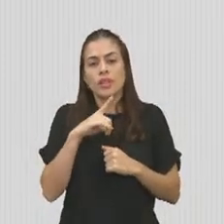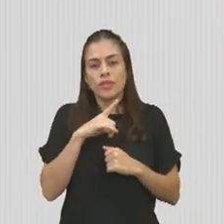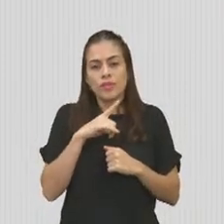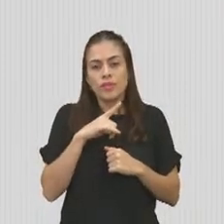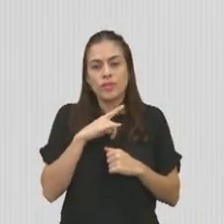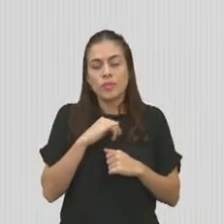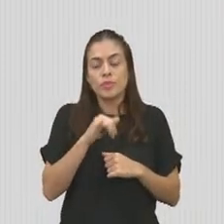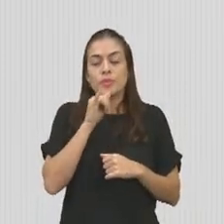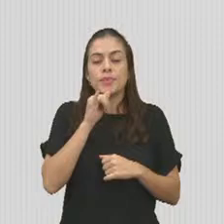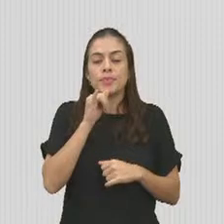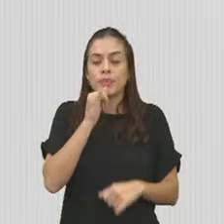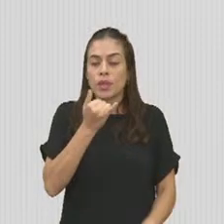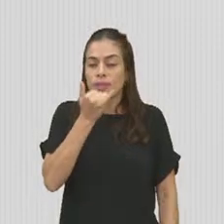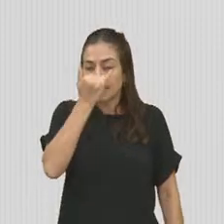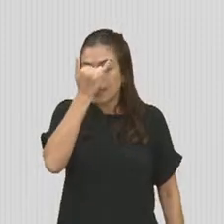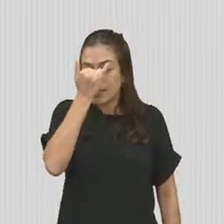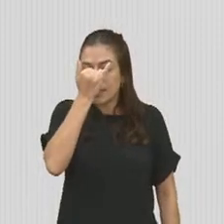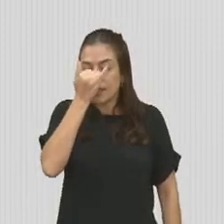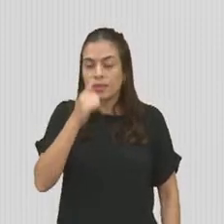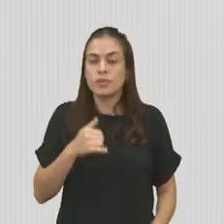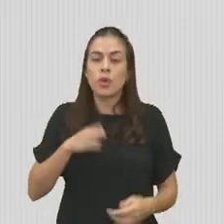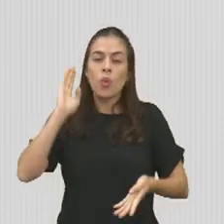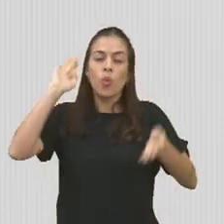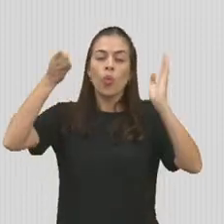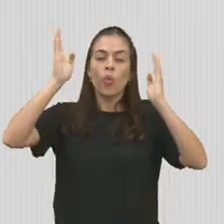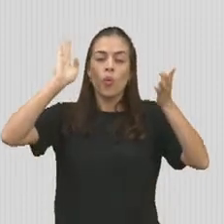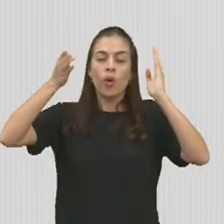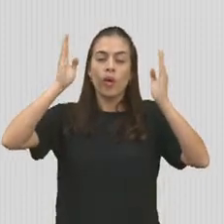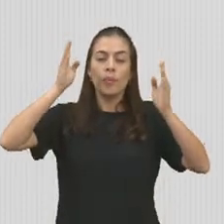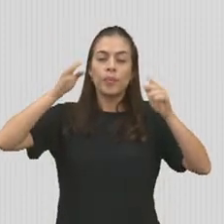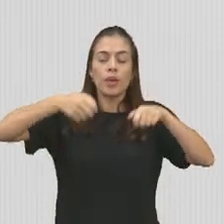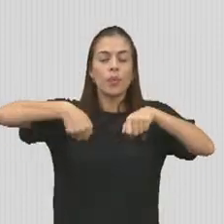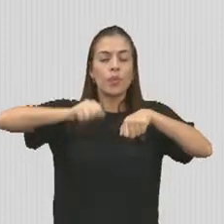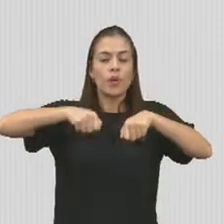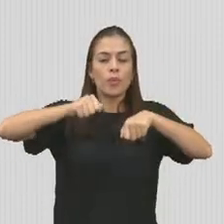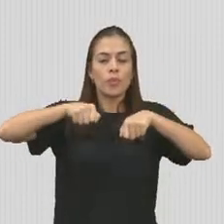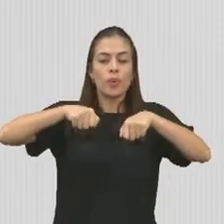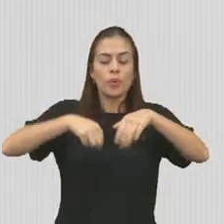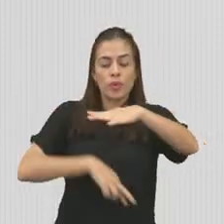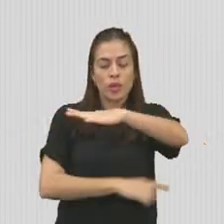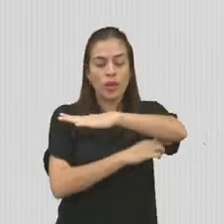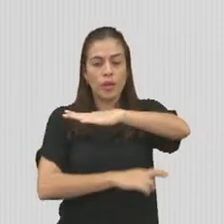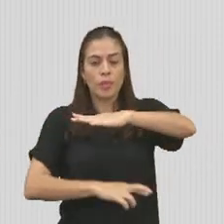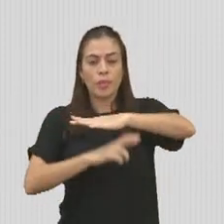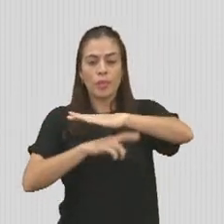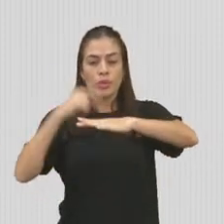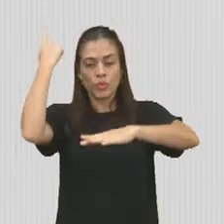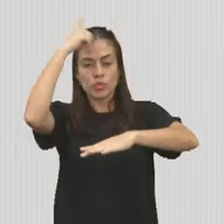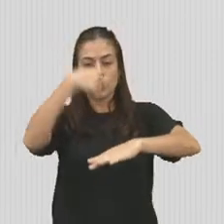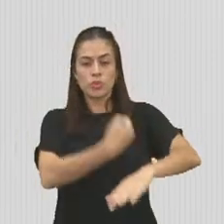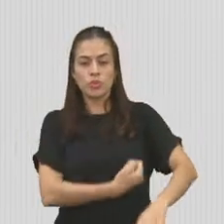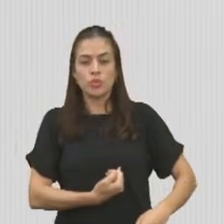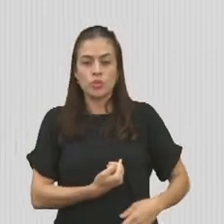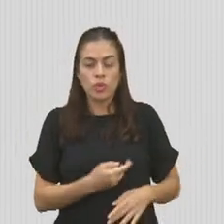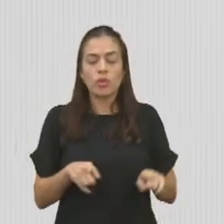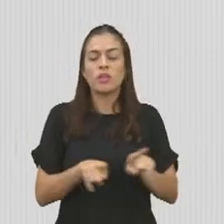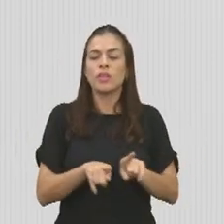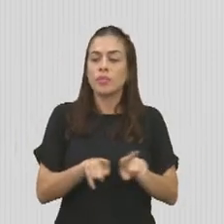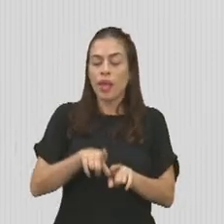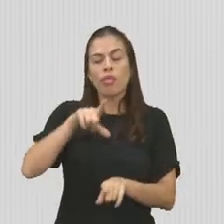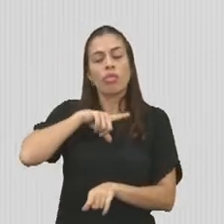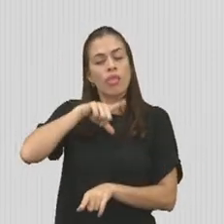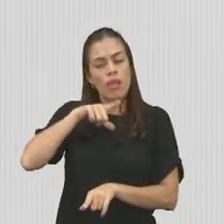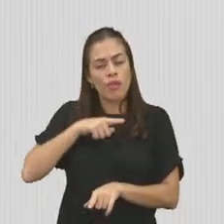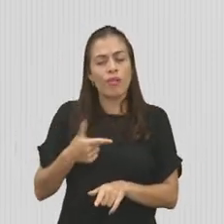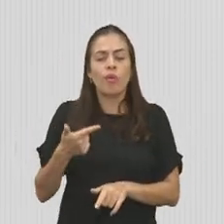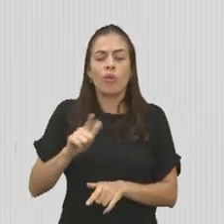por exemplo, um acidente com uma carreta e uma moto na ponte do São João, mas a gente também teve algumas outras questões aí que atrapalharam o trânsito